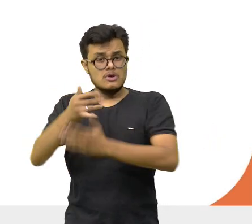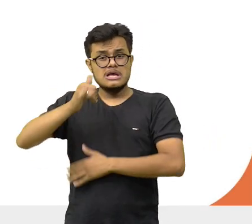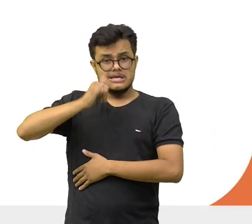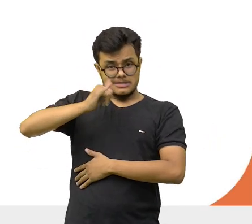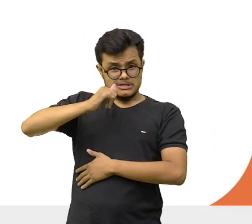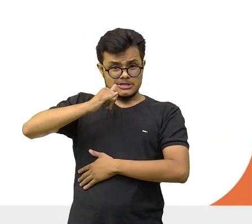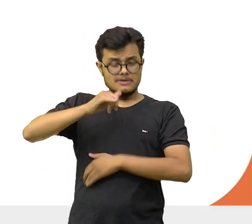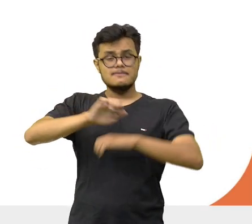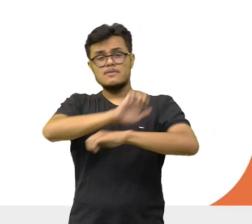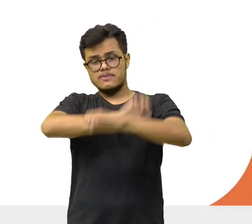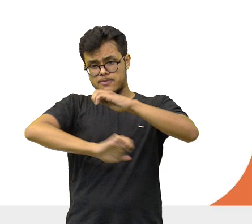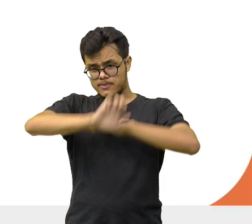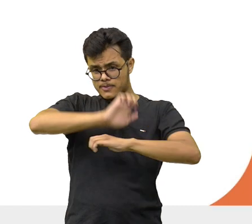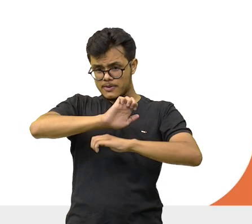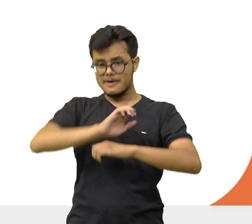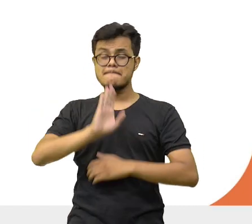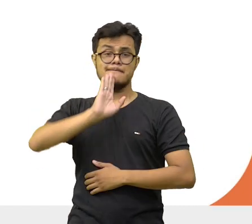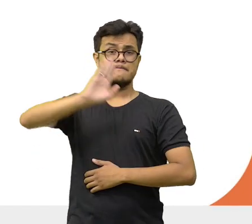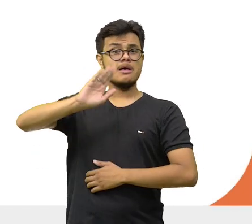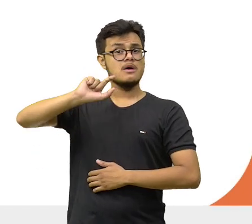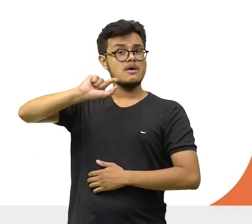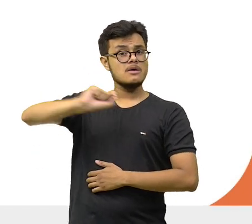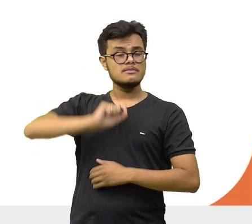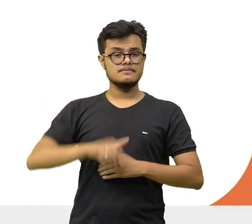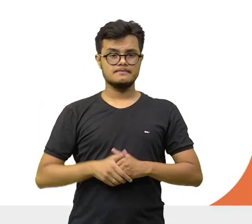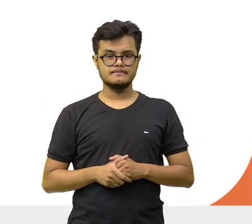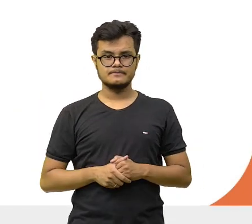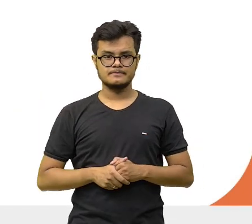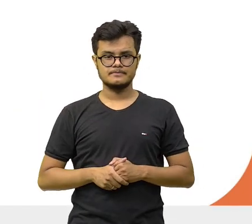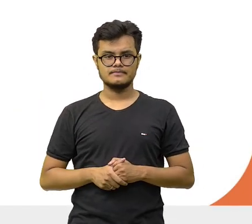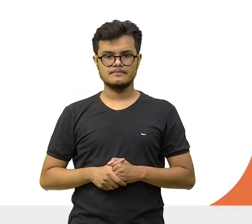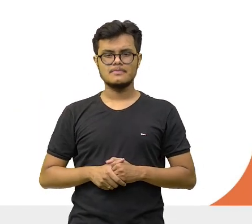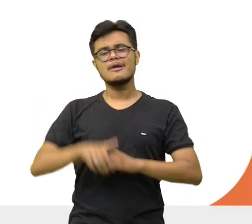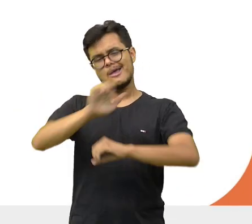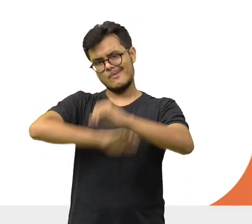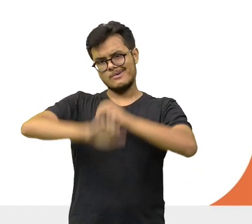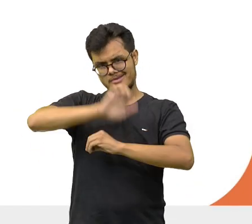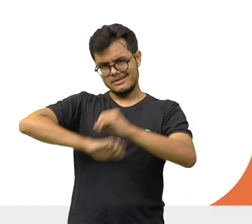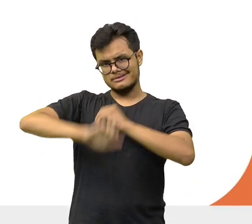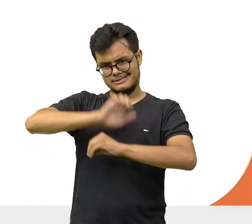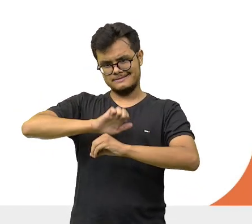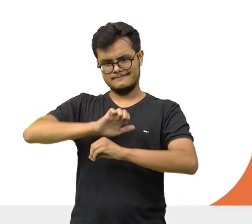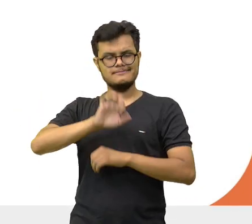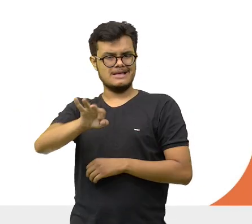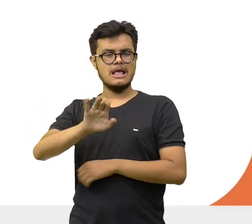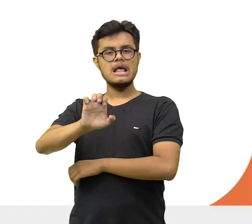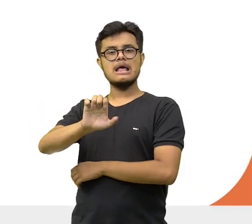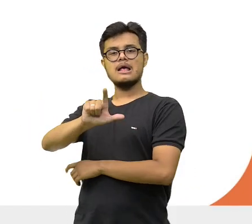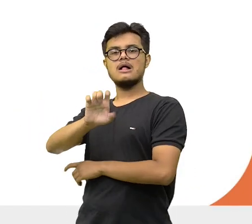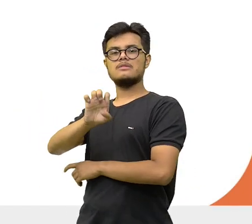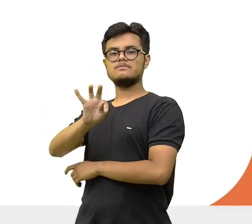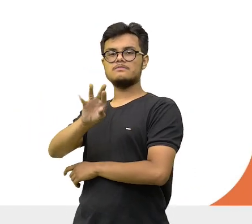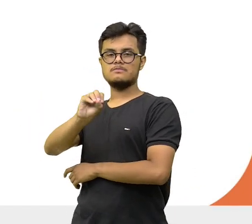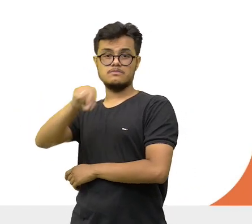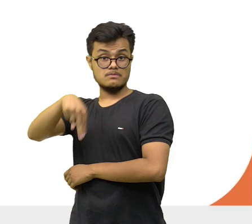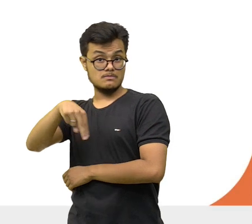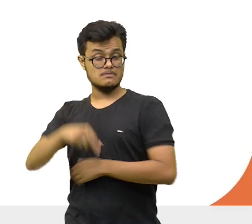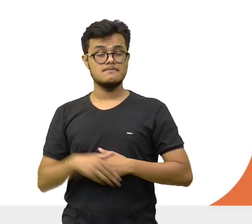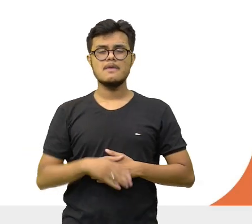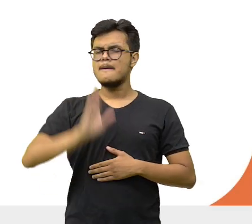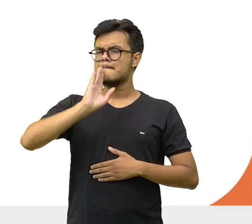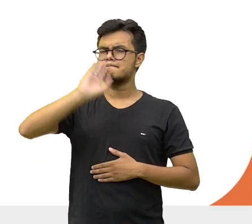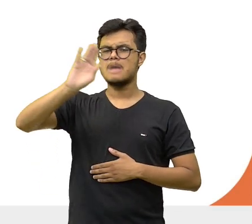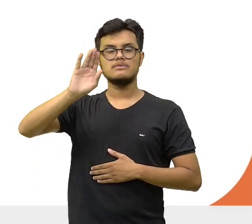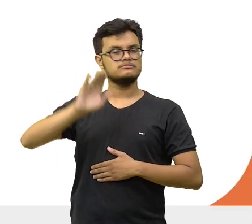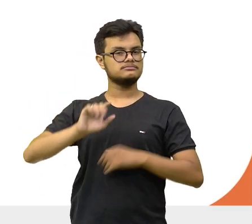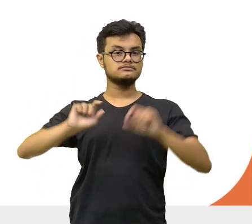elétricas. A princípio, a carga elétrica estudada é o elétron, né? O elétron vai ser a nossa principal carga elétrica.